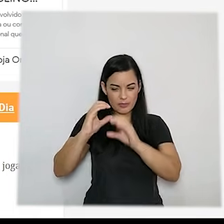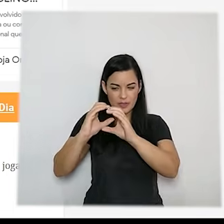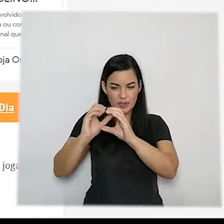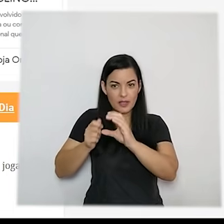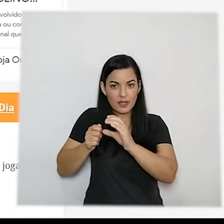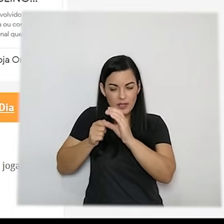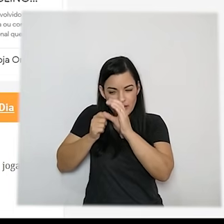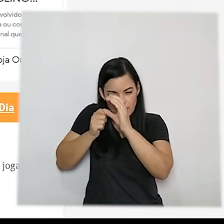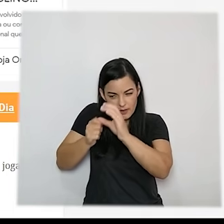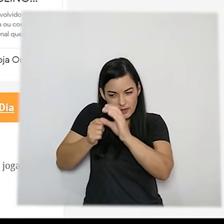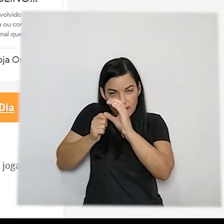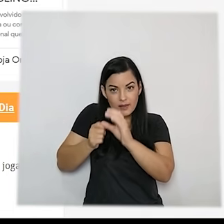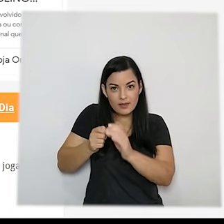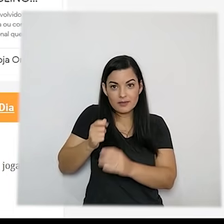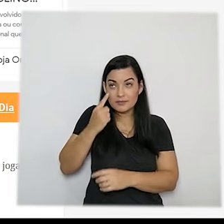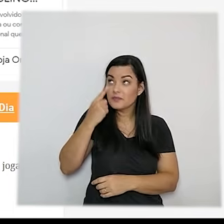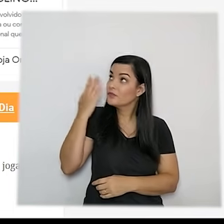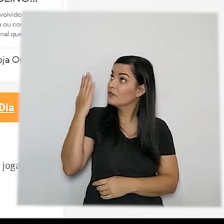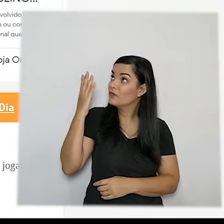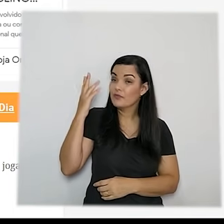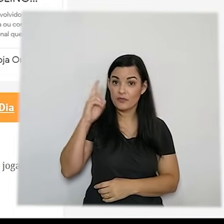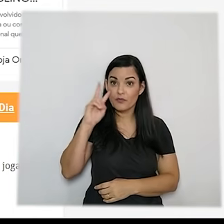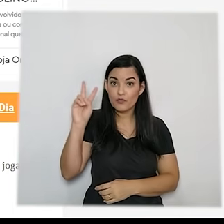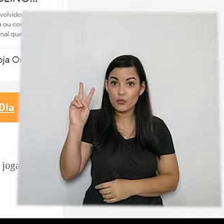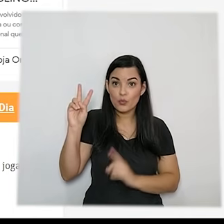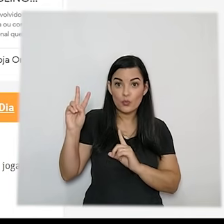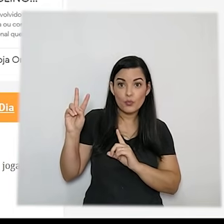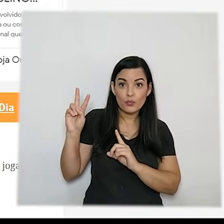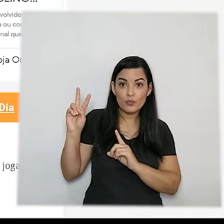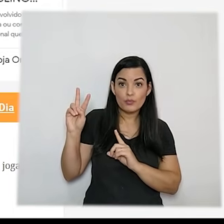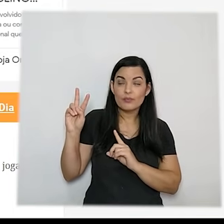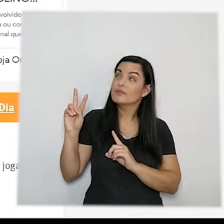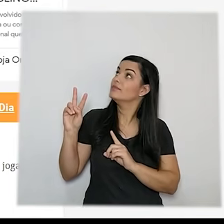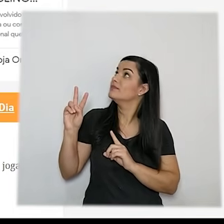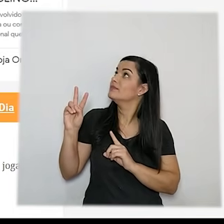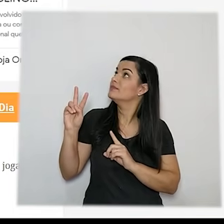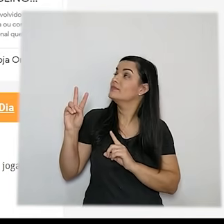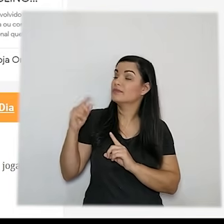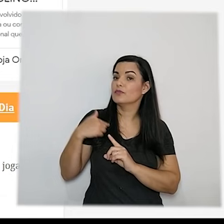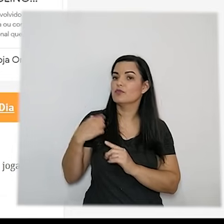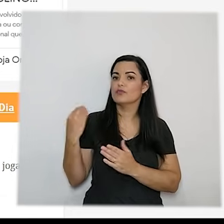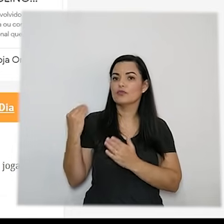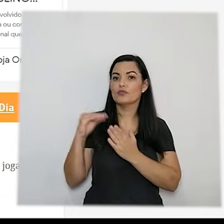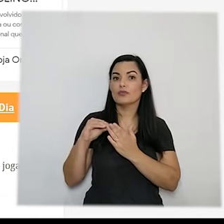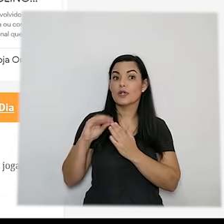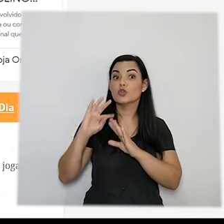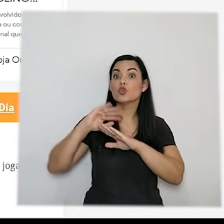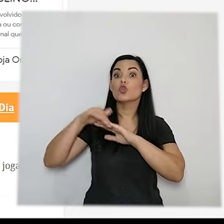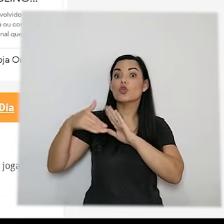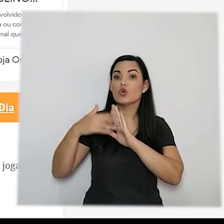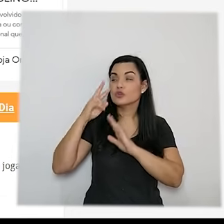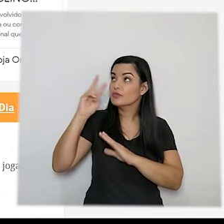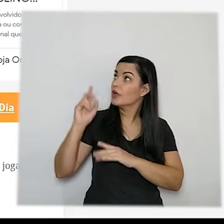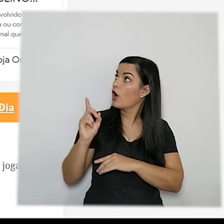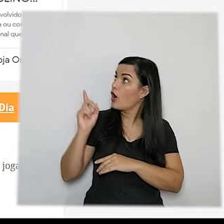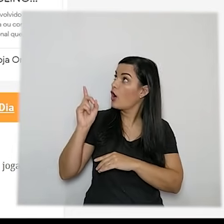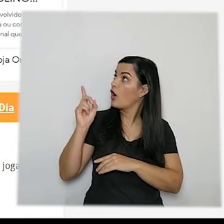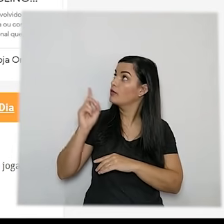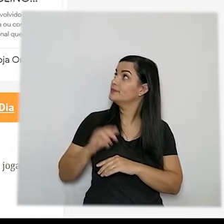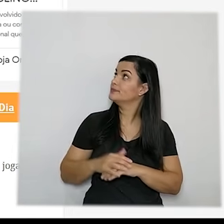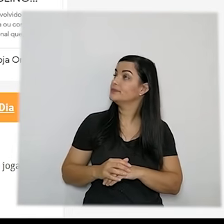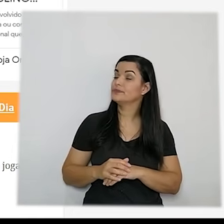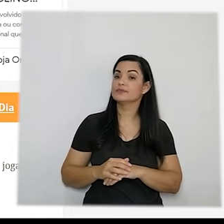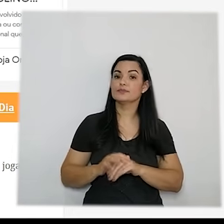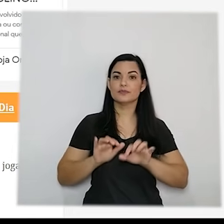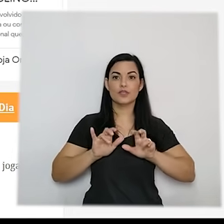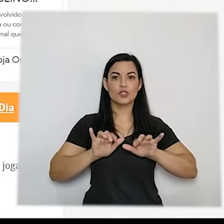lado. Estão conseguindo acompanhar, Pro? Eu vou marcar aqui para todo mundo ver bem, ó. Digitei